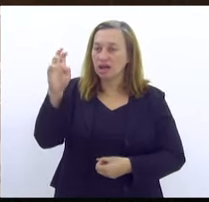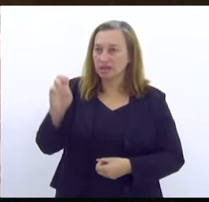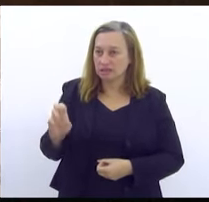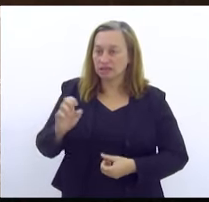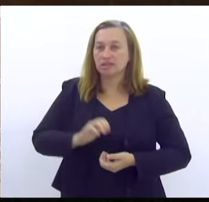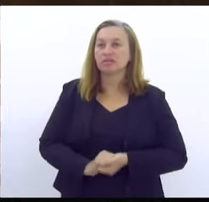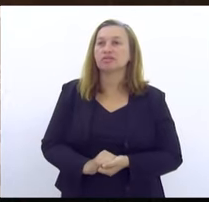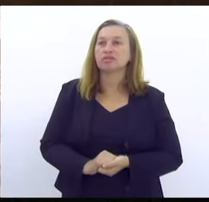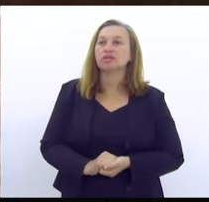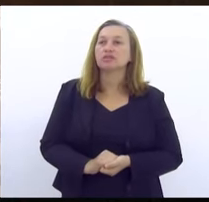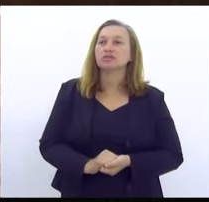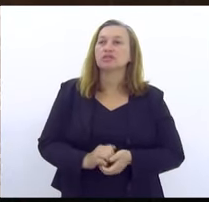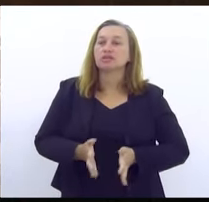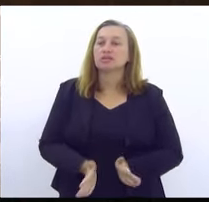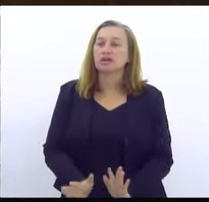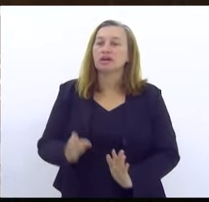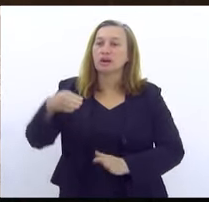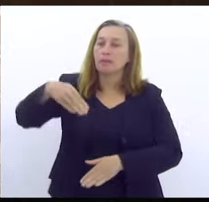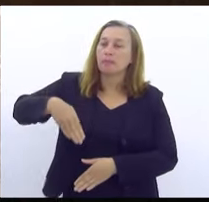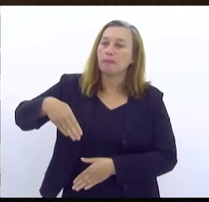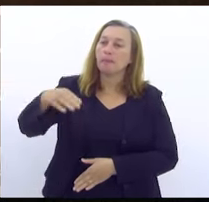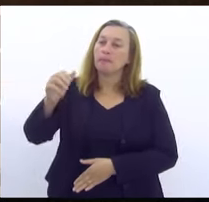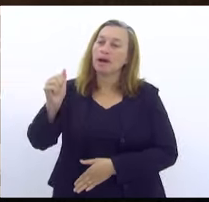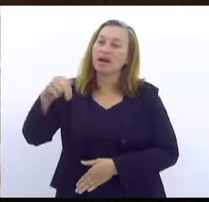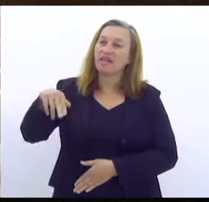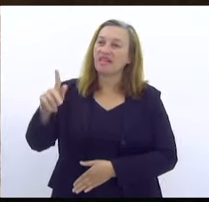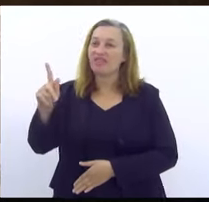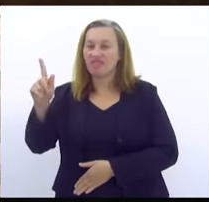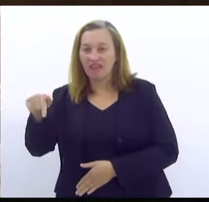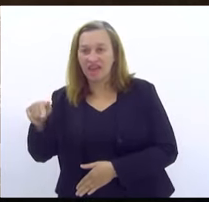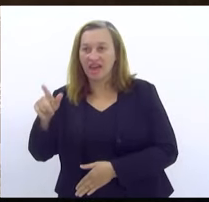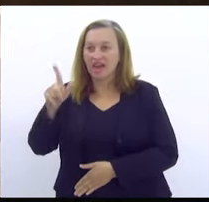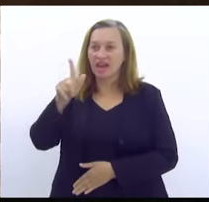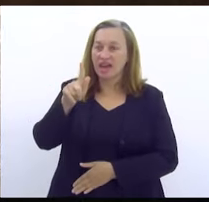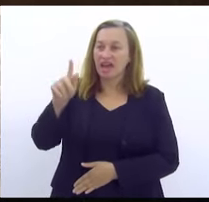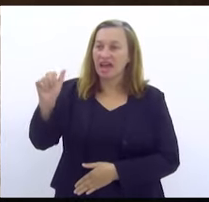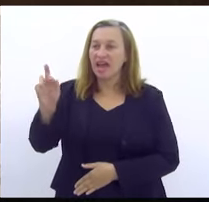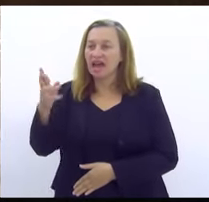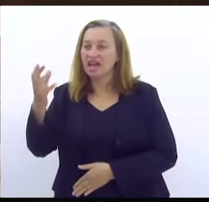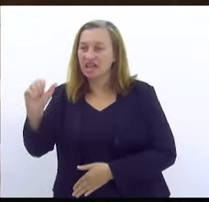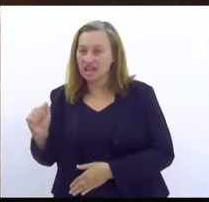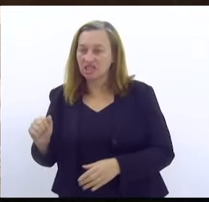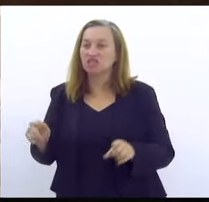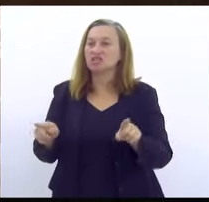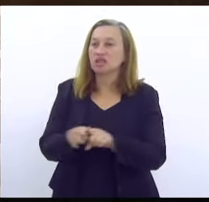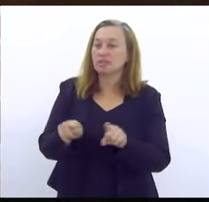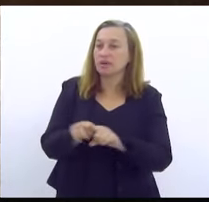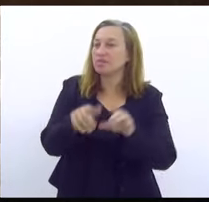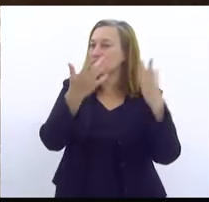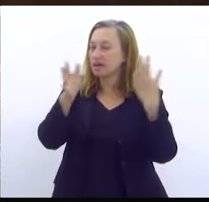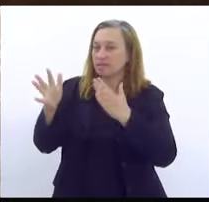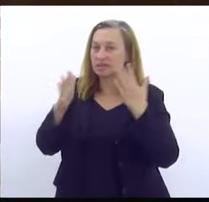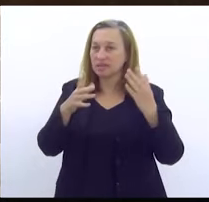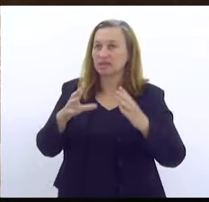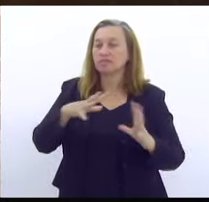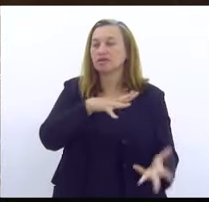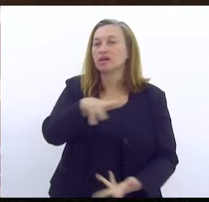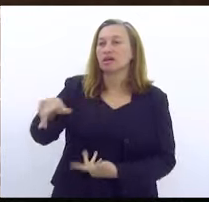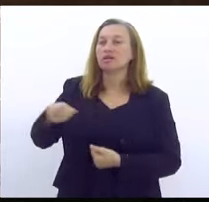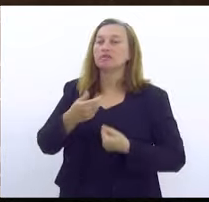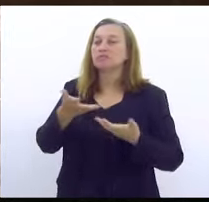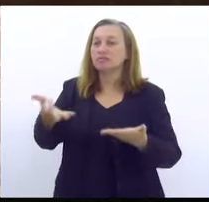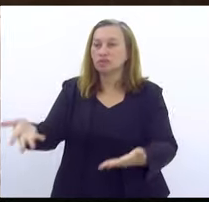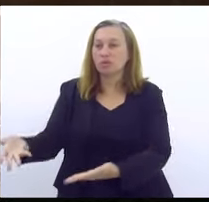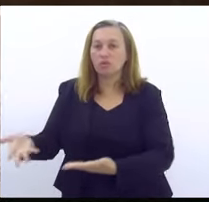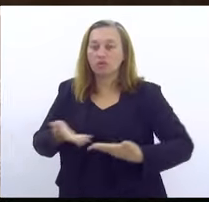bairro onde nasceu Mané Garrincha, esse craque que até hoje é celebrado também mundialmente. E eu convido a